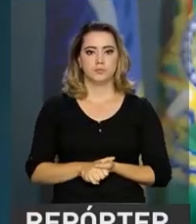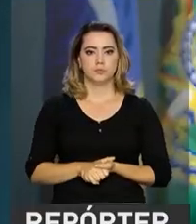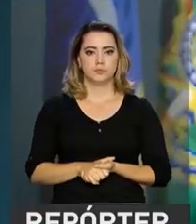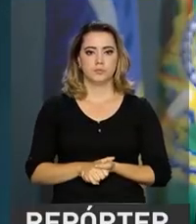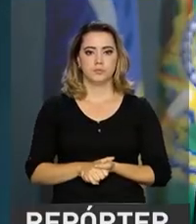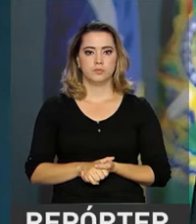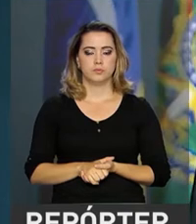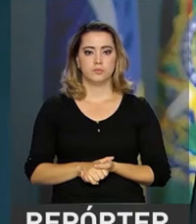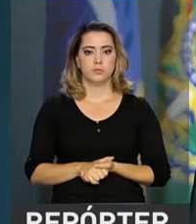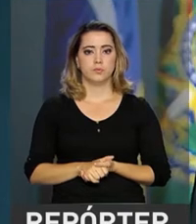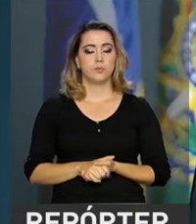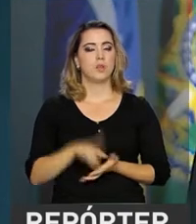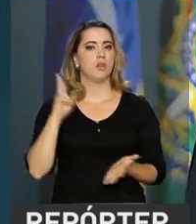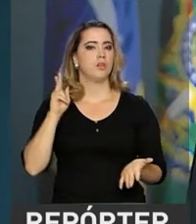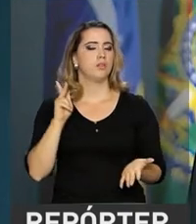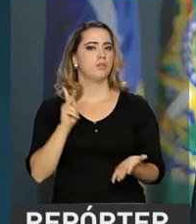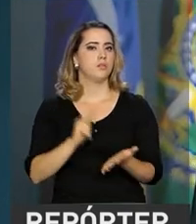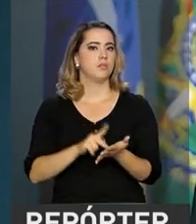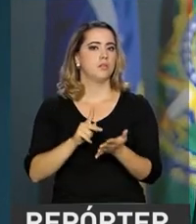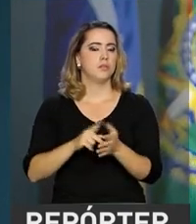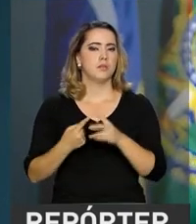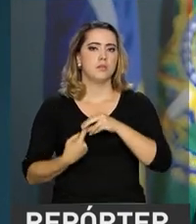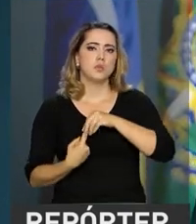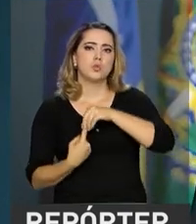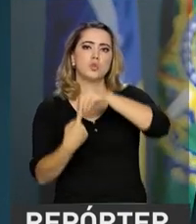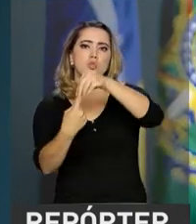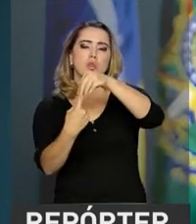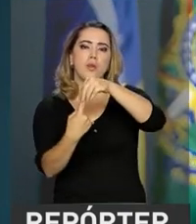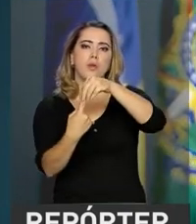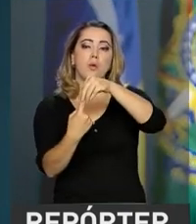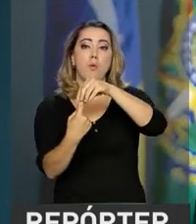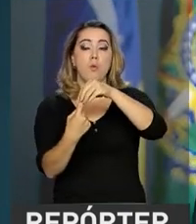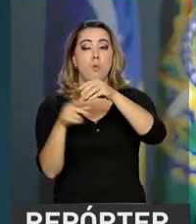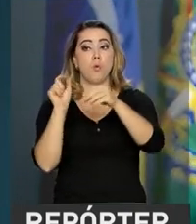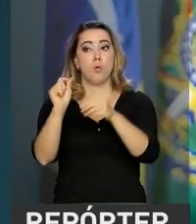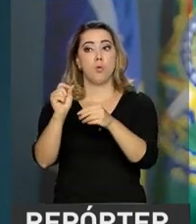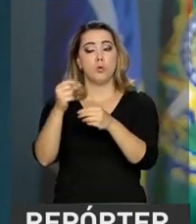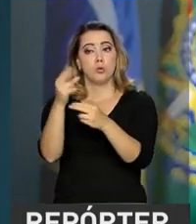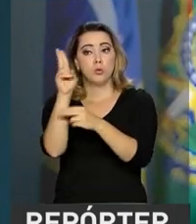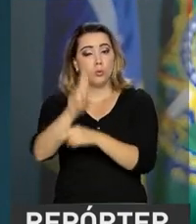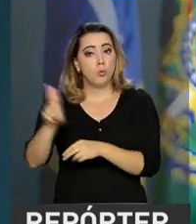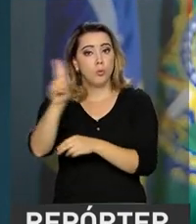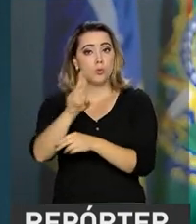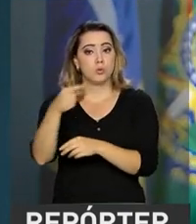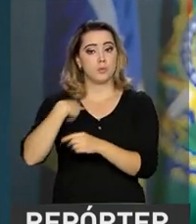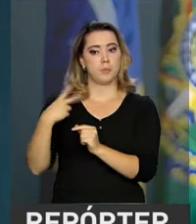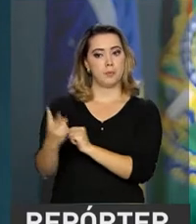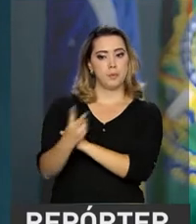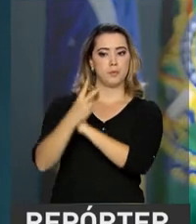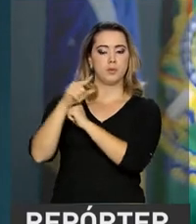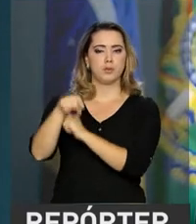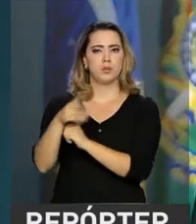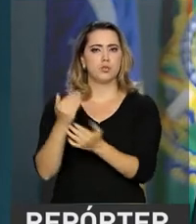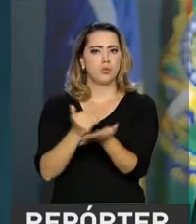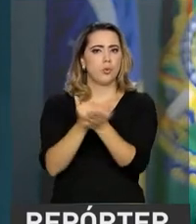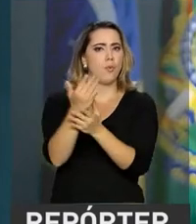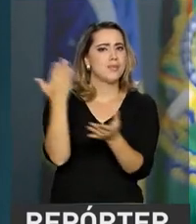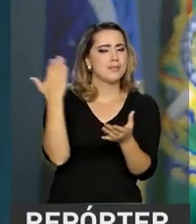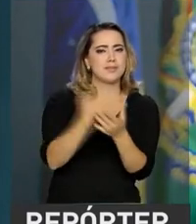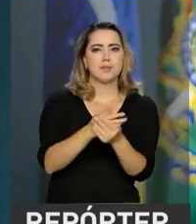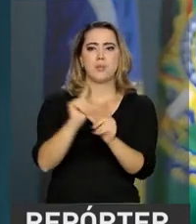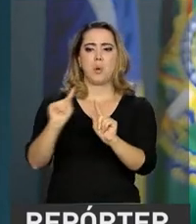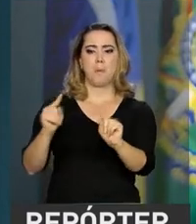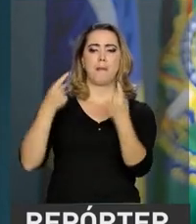verdade é a única arma que tenho para me defender desde o início deste processo de denúncias e que